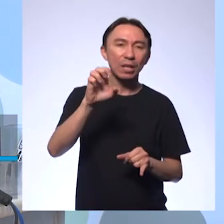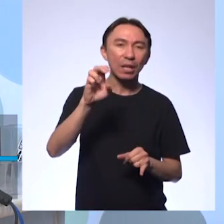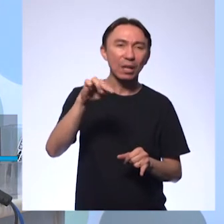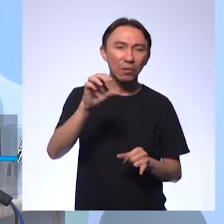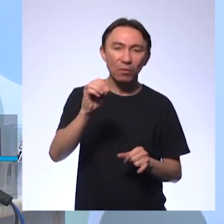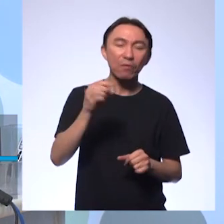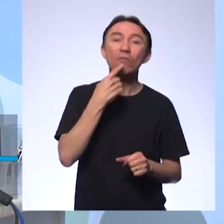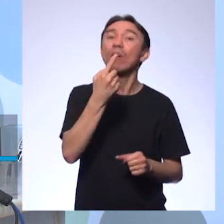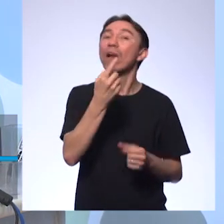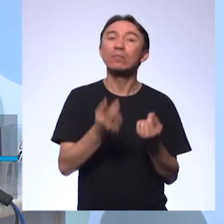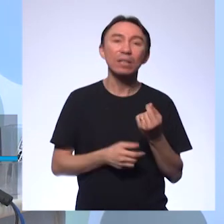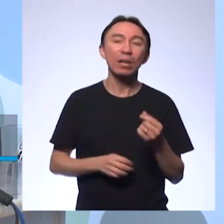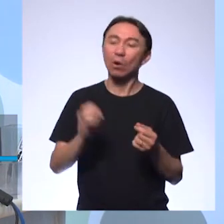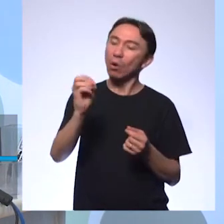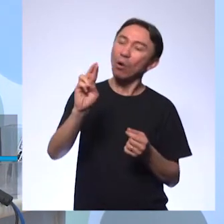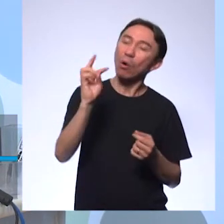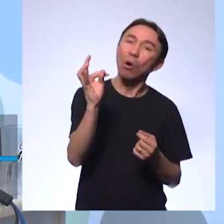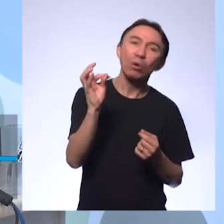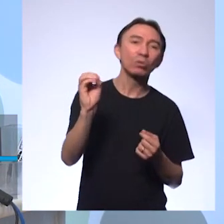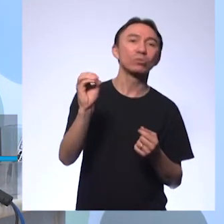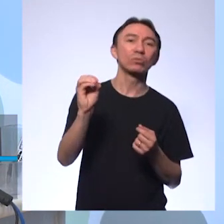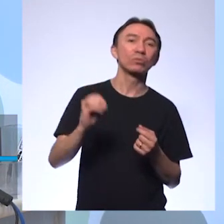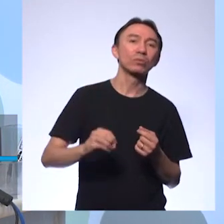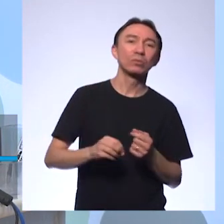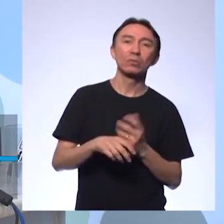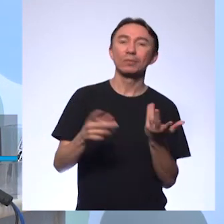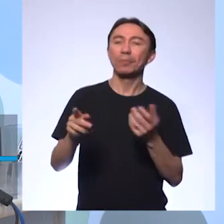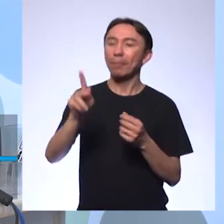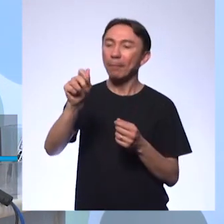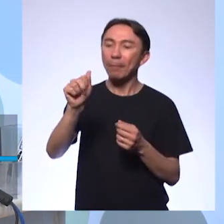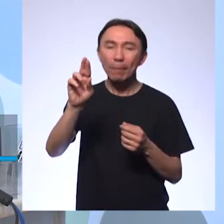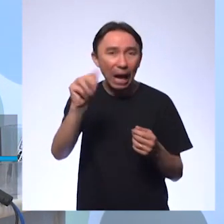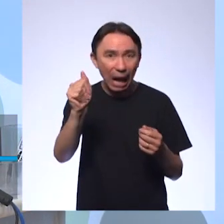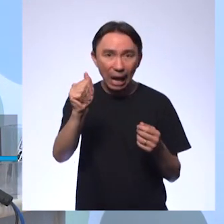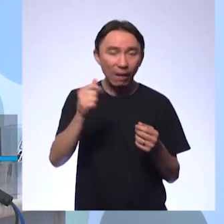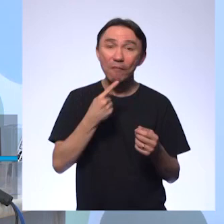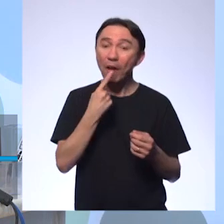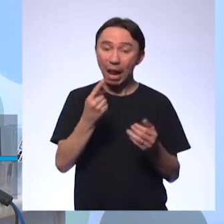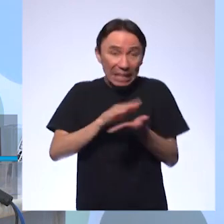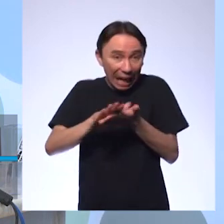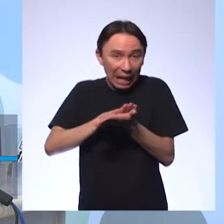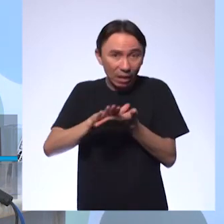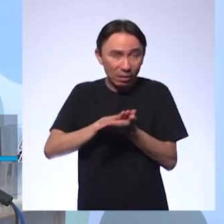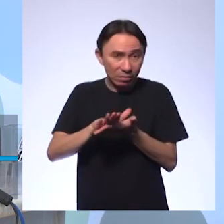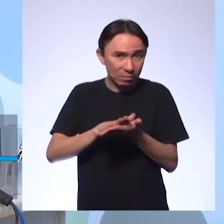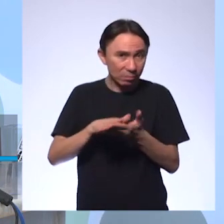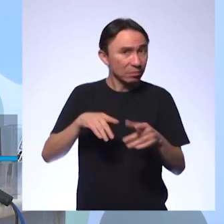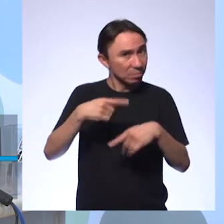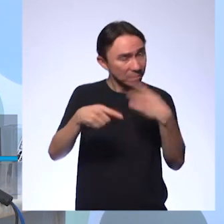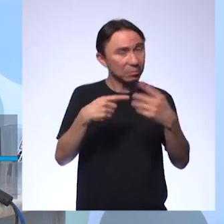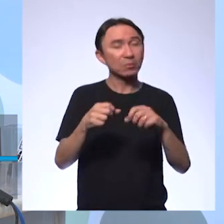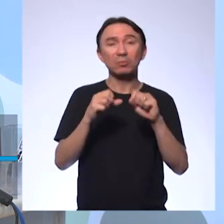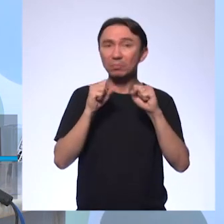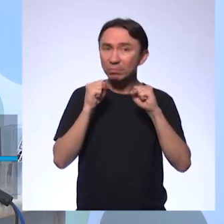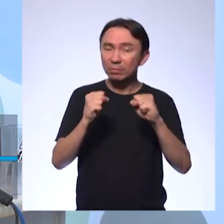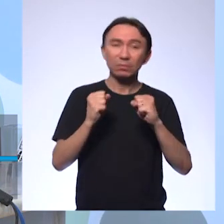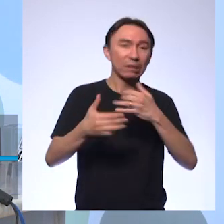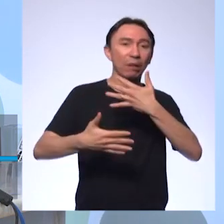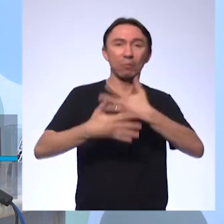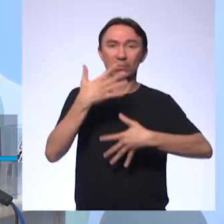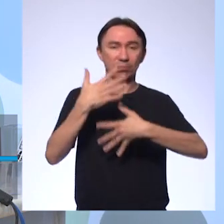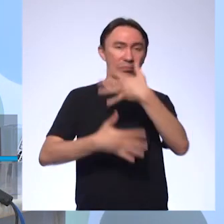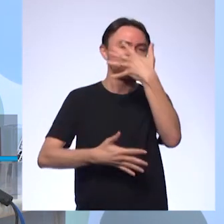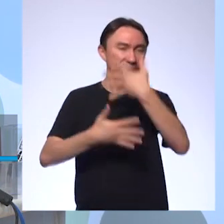se é para, isso pode influenciar na utilização do componente, né, da